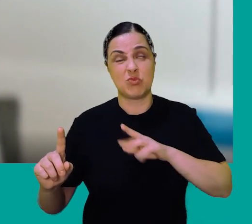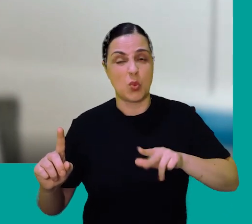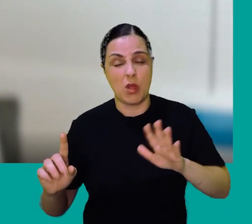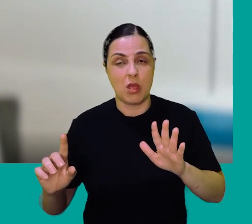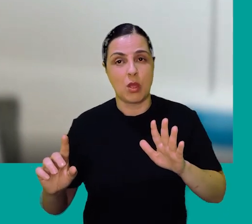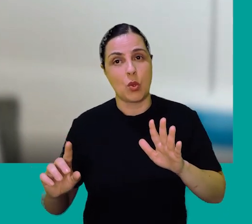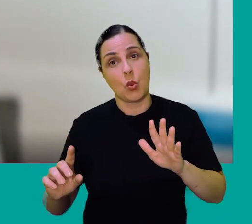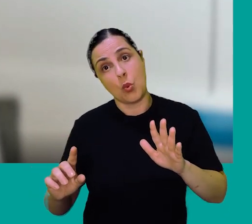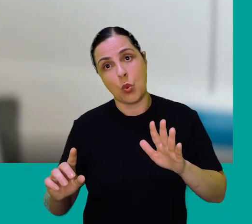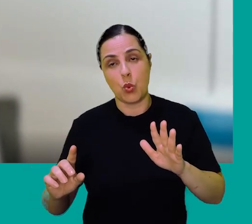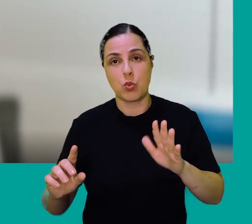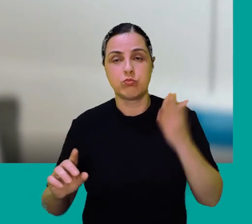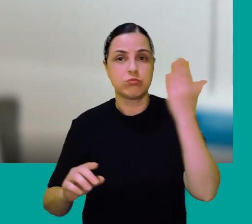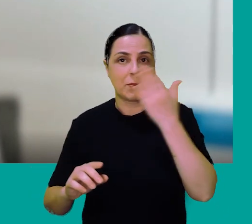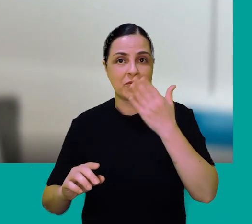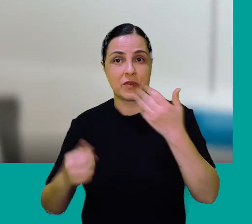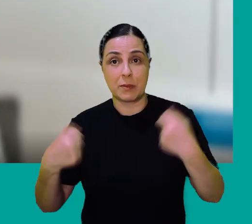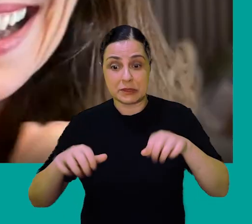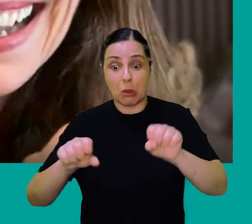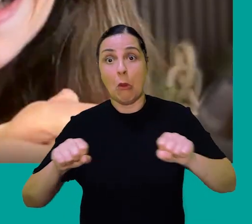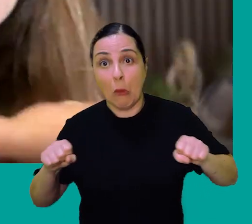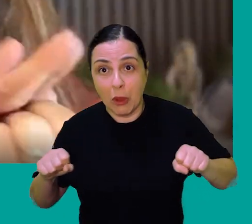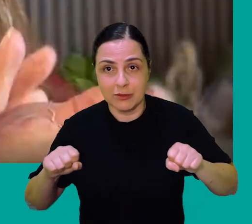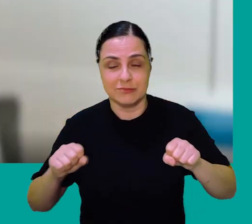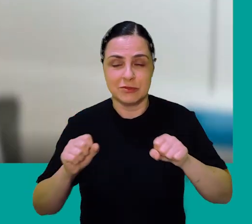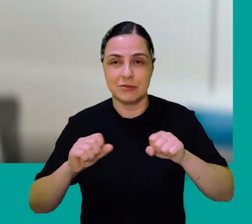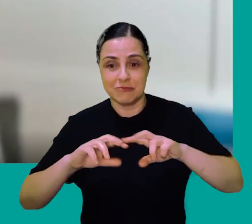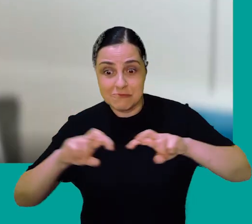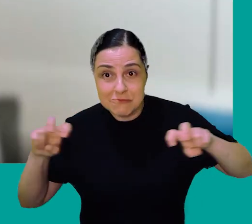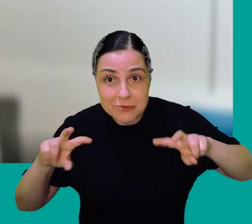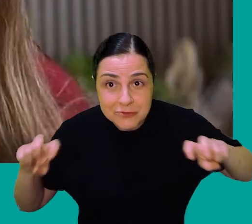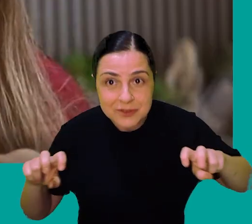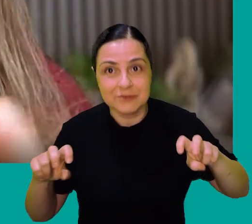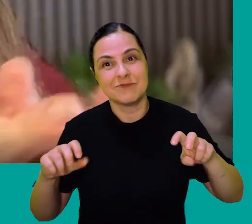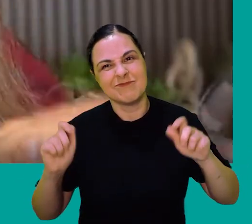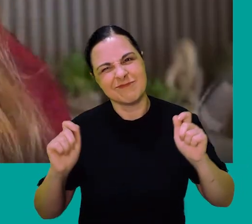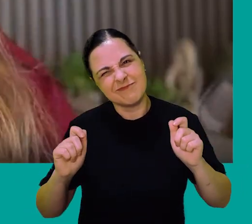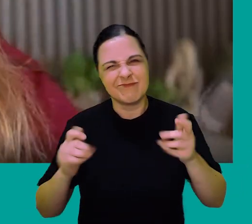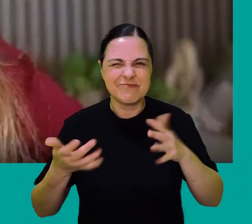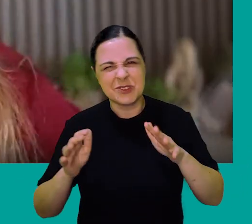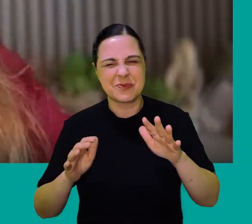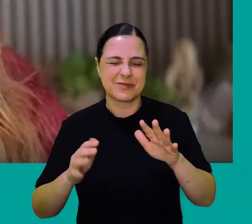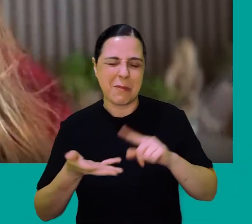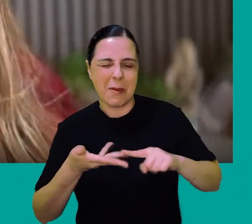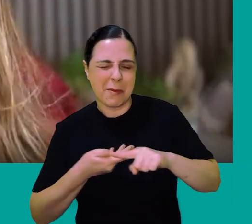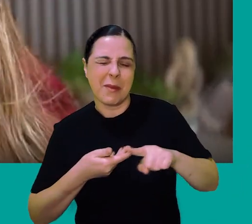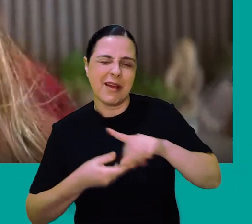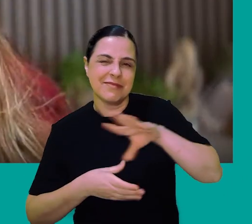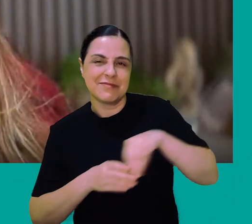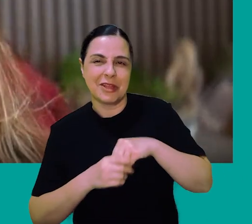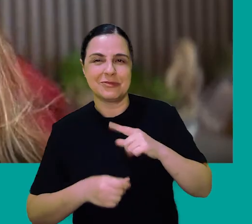que só se vê no microscópio. O que é, Fabi? O que é? Um pouco de tudo isso, mas ele